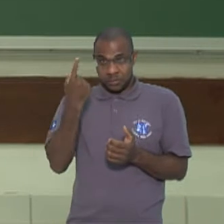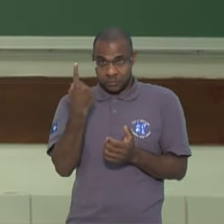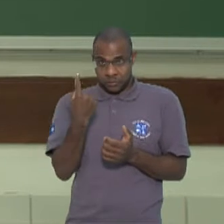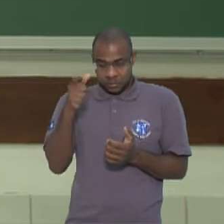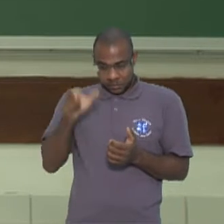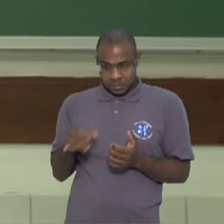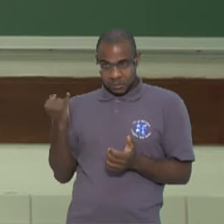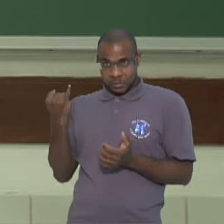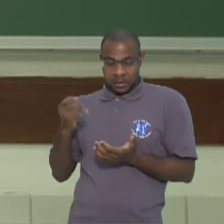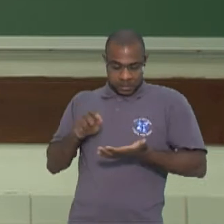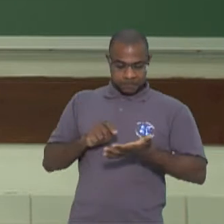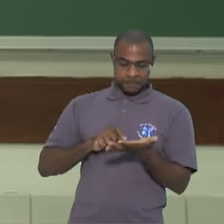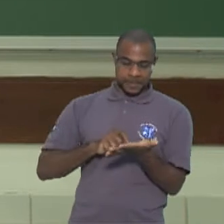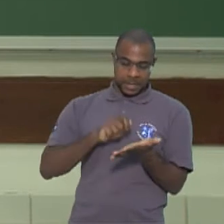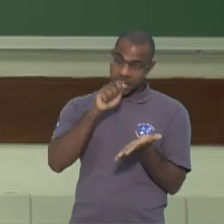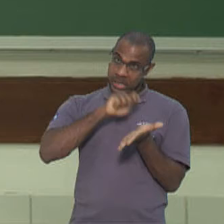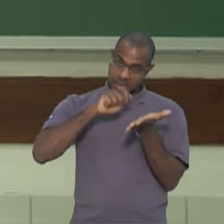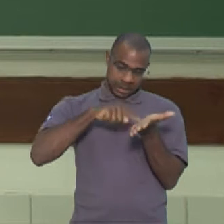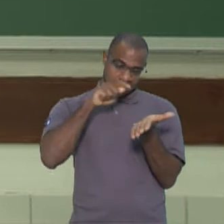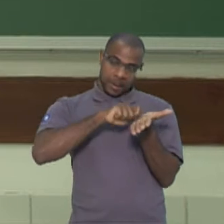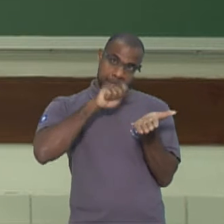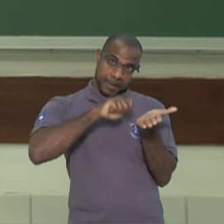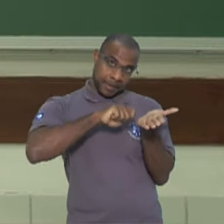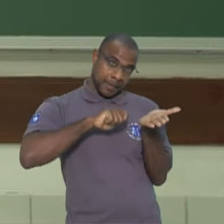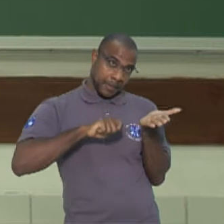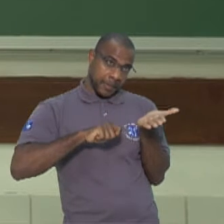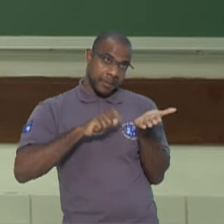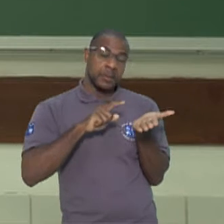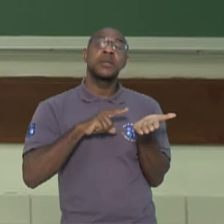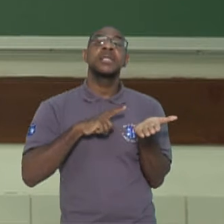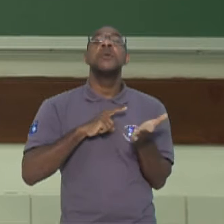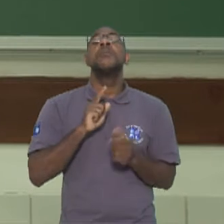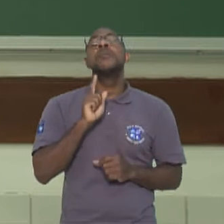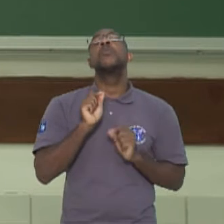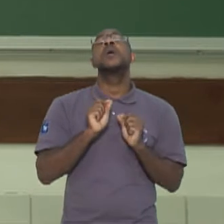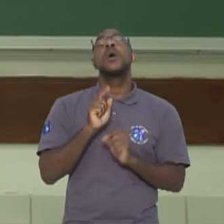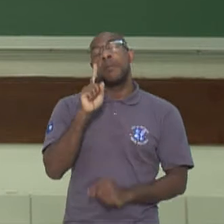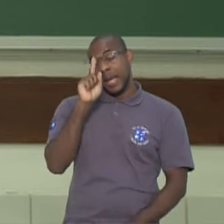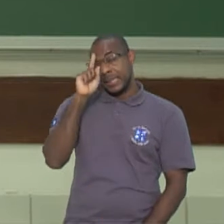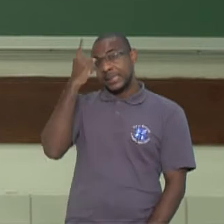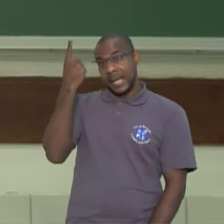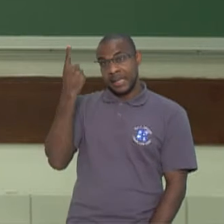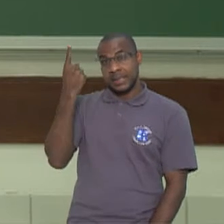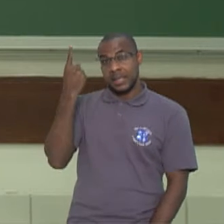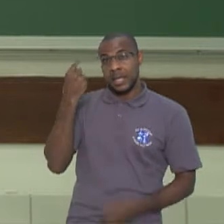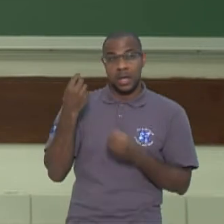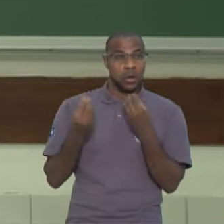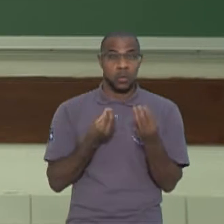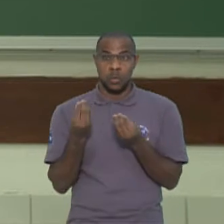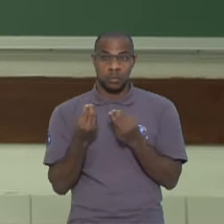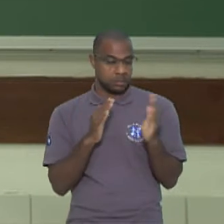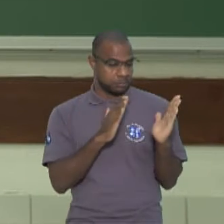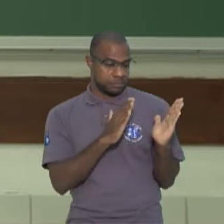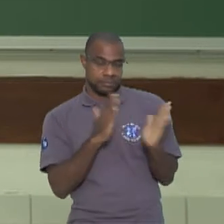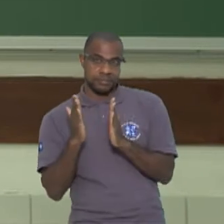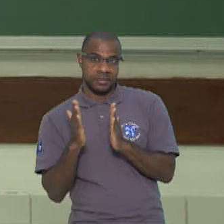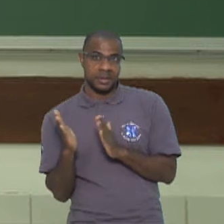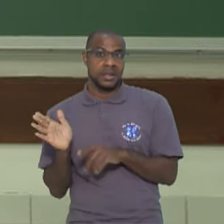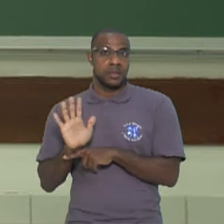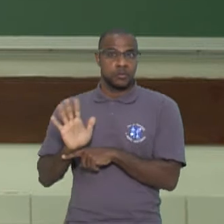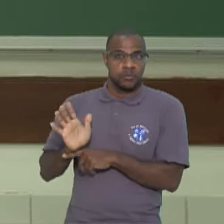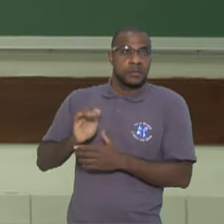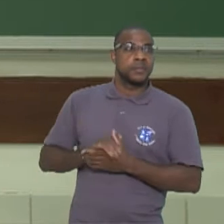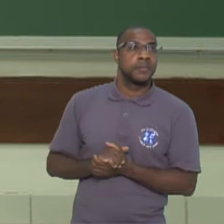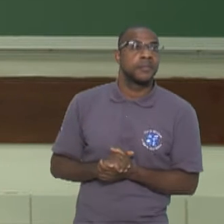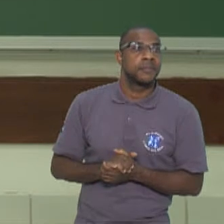é interessante que se tenha uma ideia. Porque geralmente um filme, uma produção visual, né, uma produção cinematográfica, uma